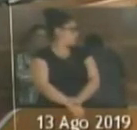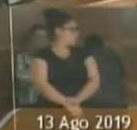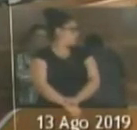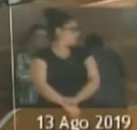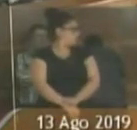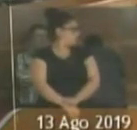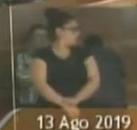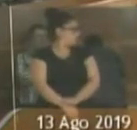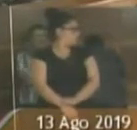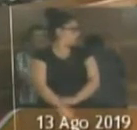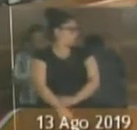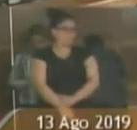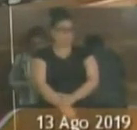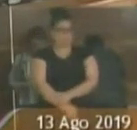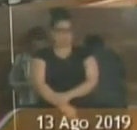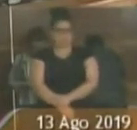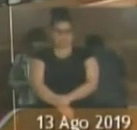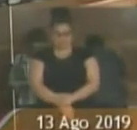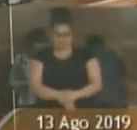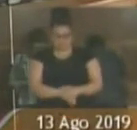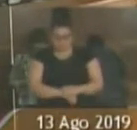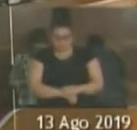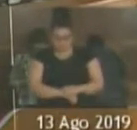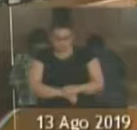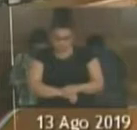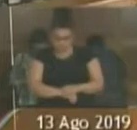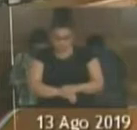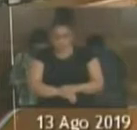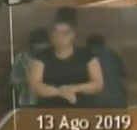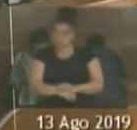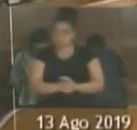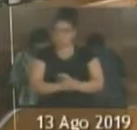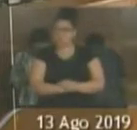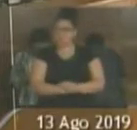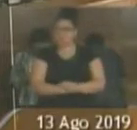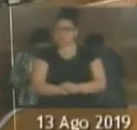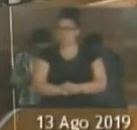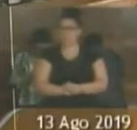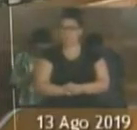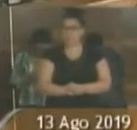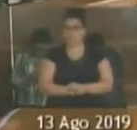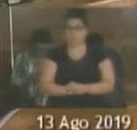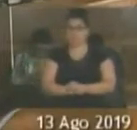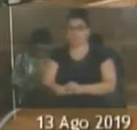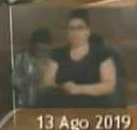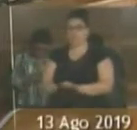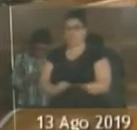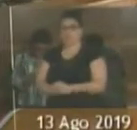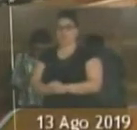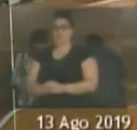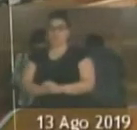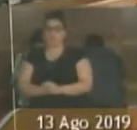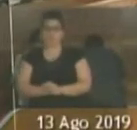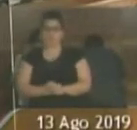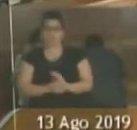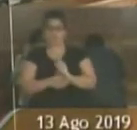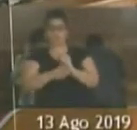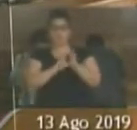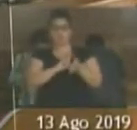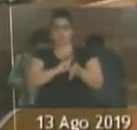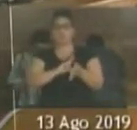Então, justificando aqui o que foi falado. Mais uma vez, o